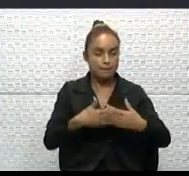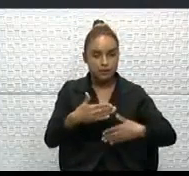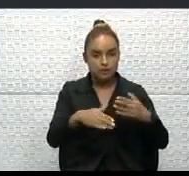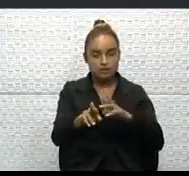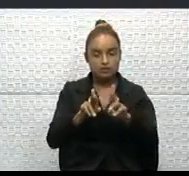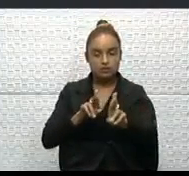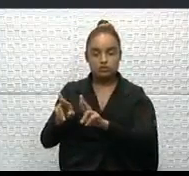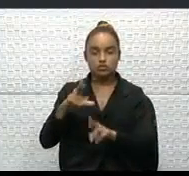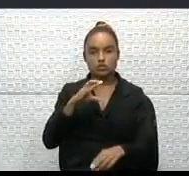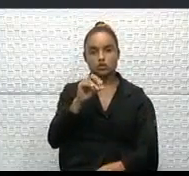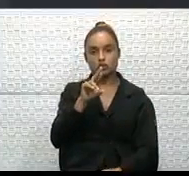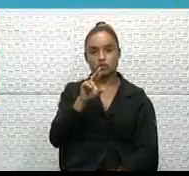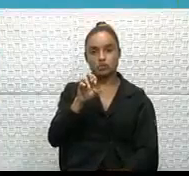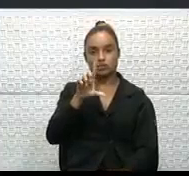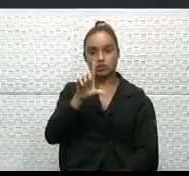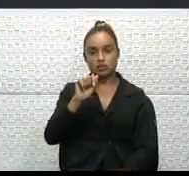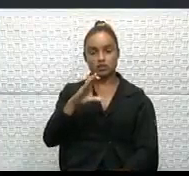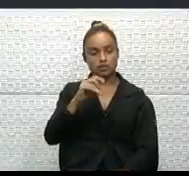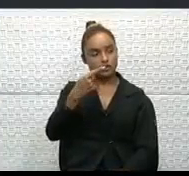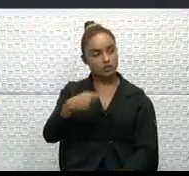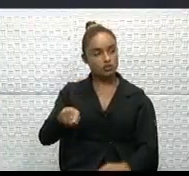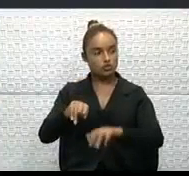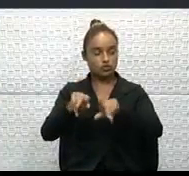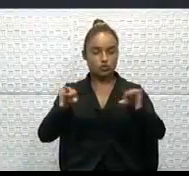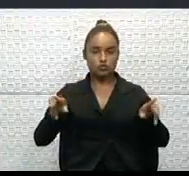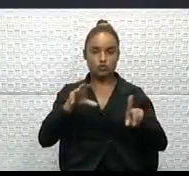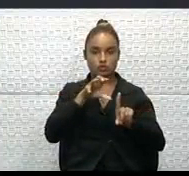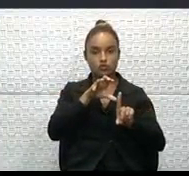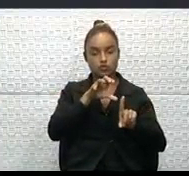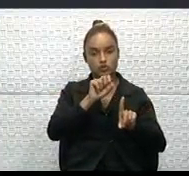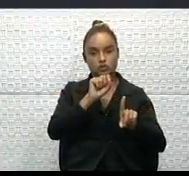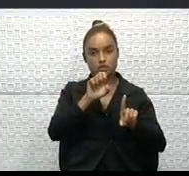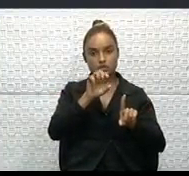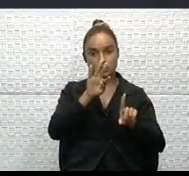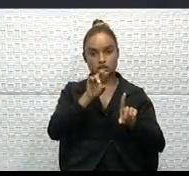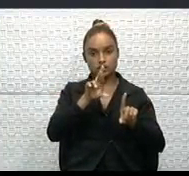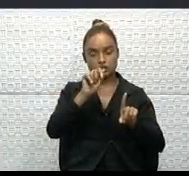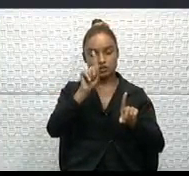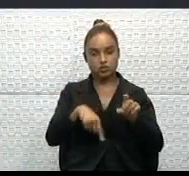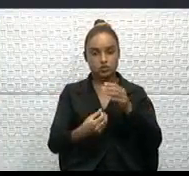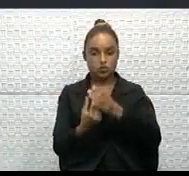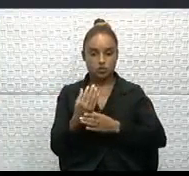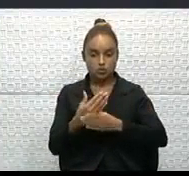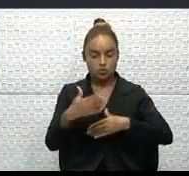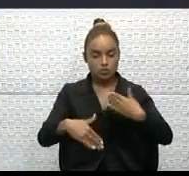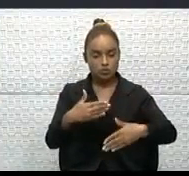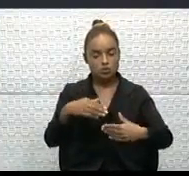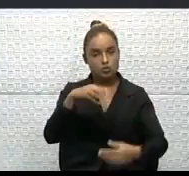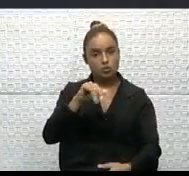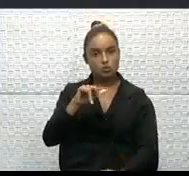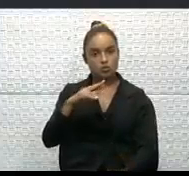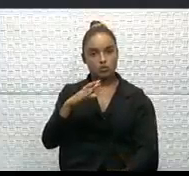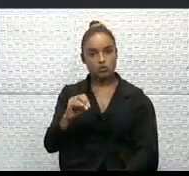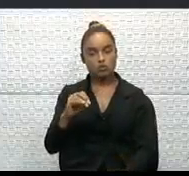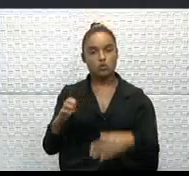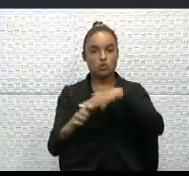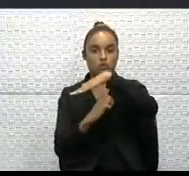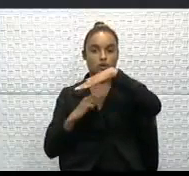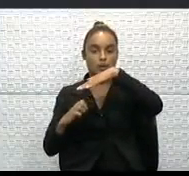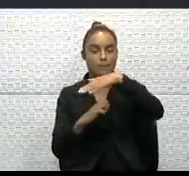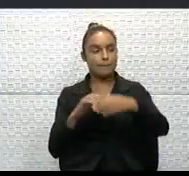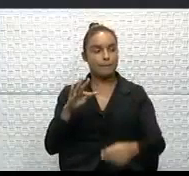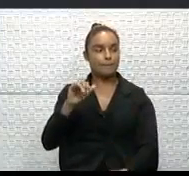de diferentes setores produtivos. Uma outra sugestão para você pesquisar é a tendência de uma microempresa falir.